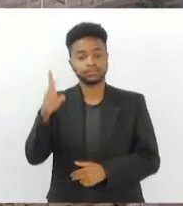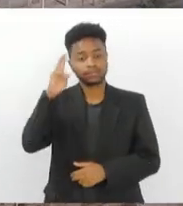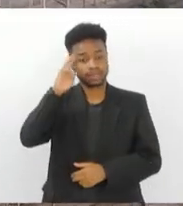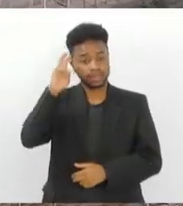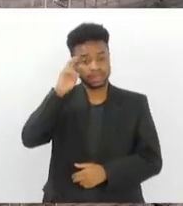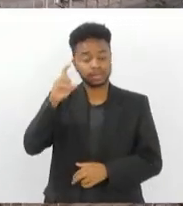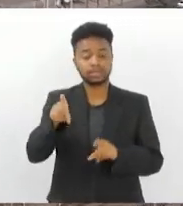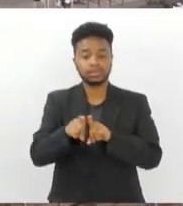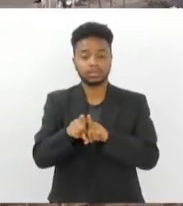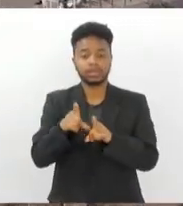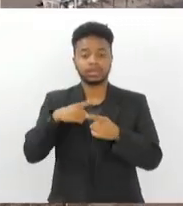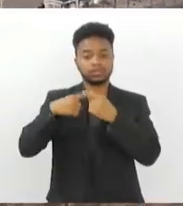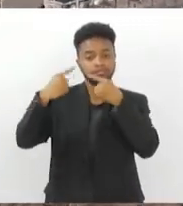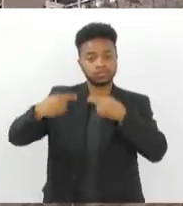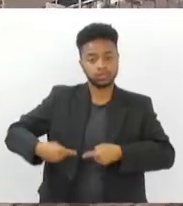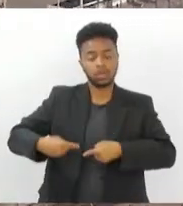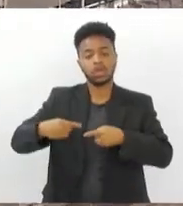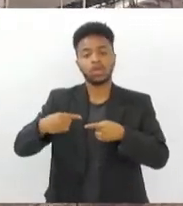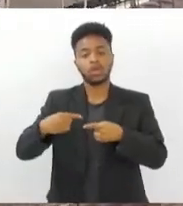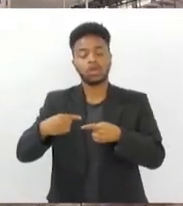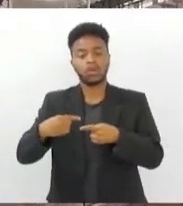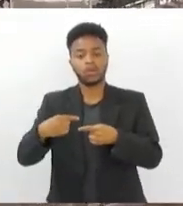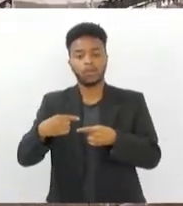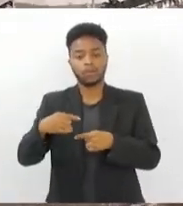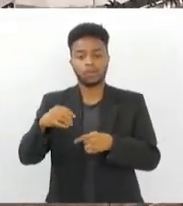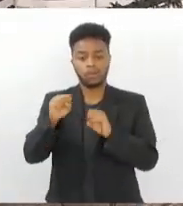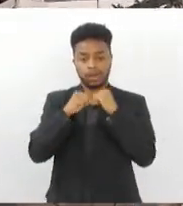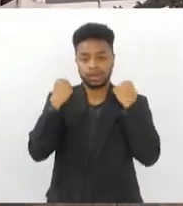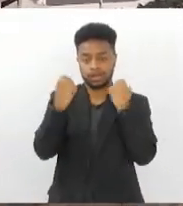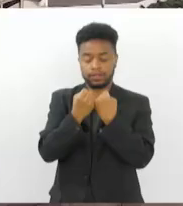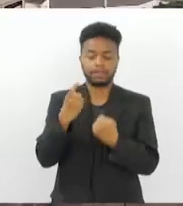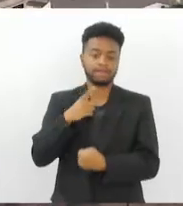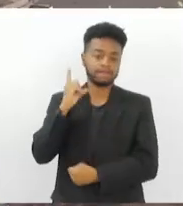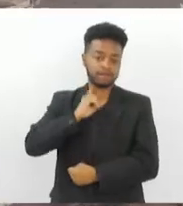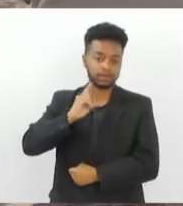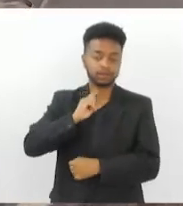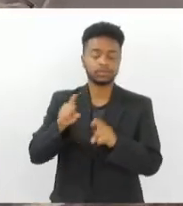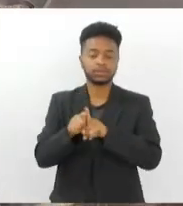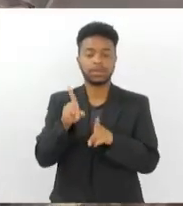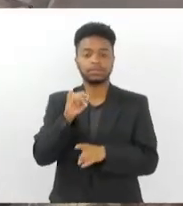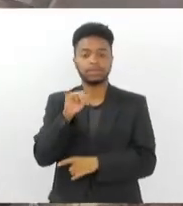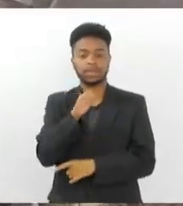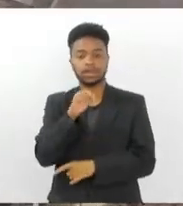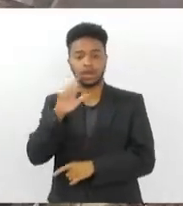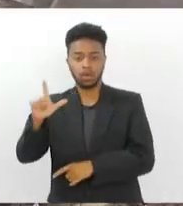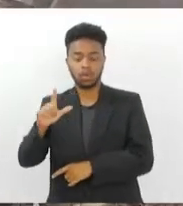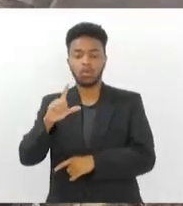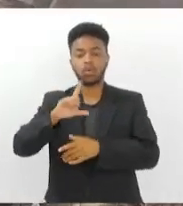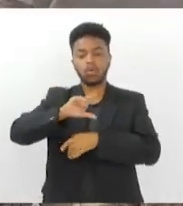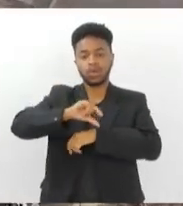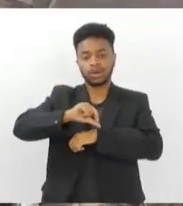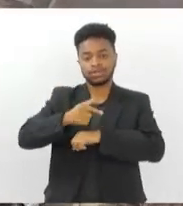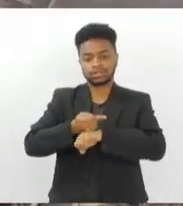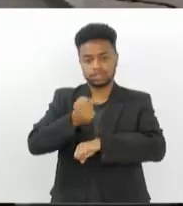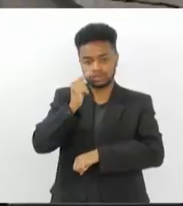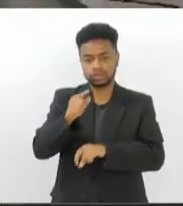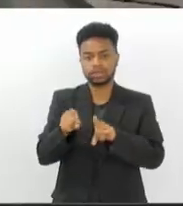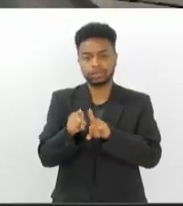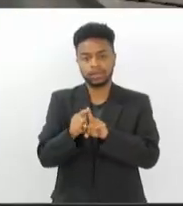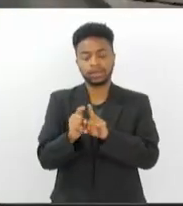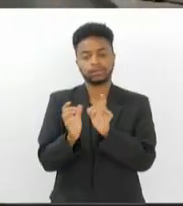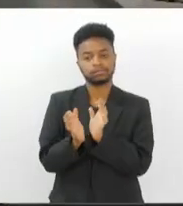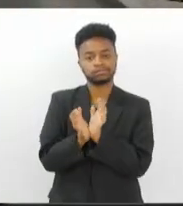também haverá jogo no Maracanã quando Flamengo e penharol entram no campo a partir das 7 da noite também pela Libertadores a